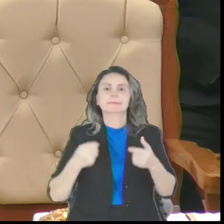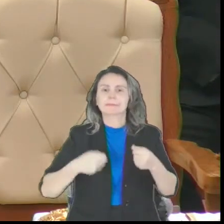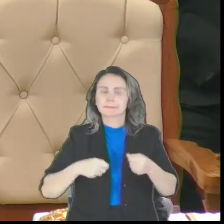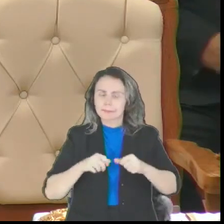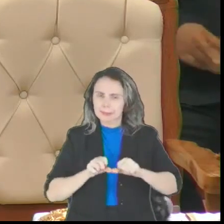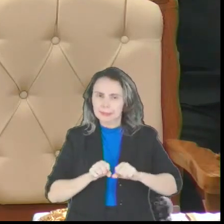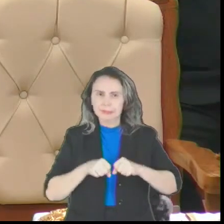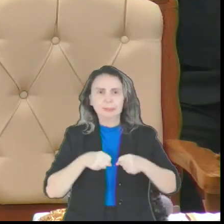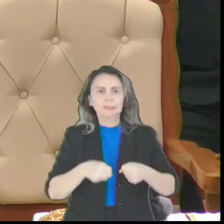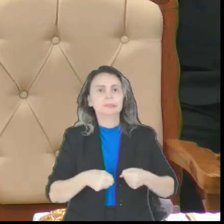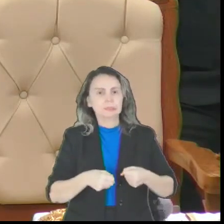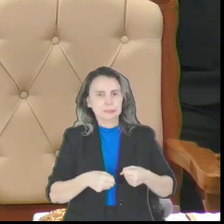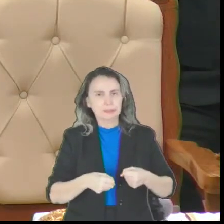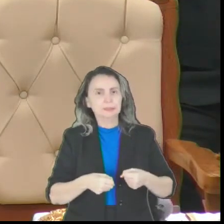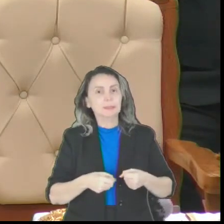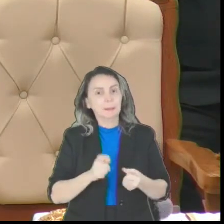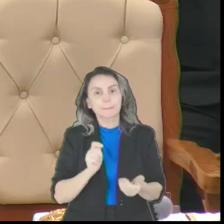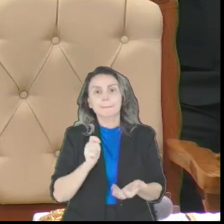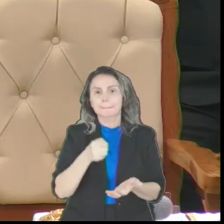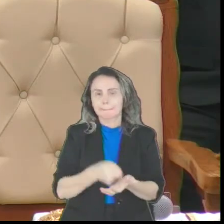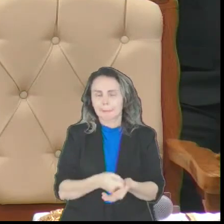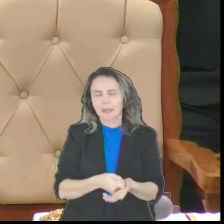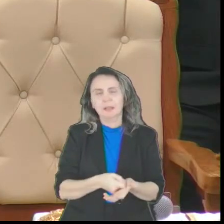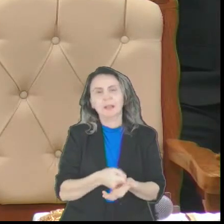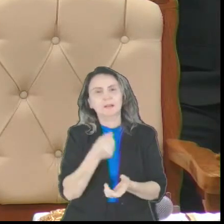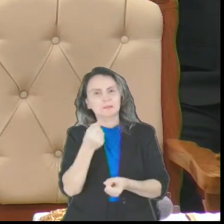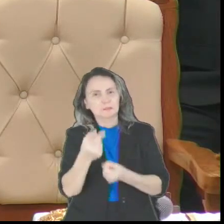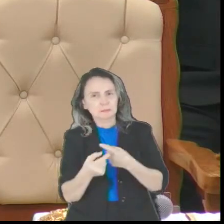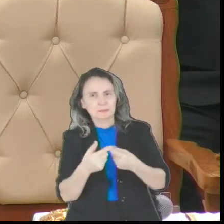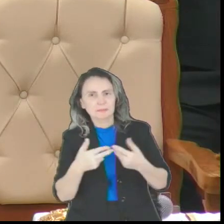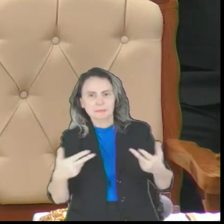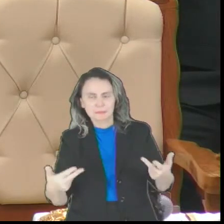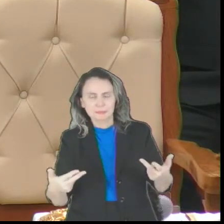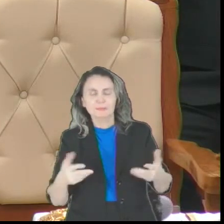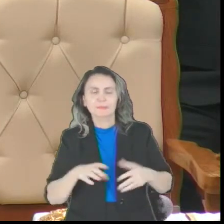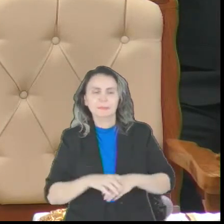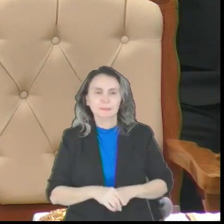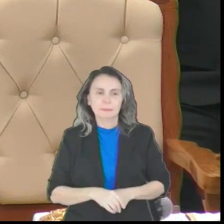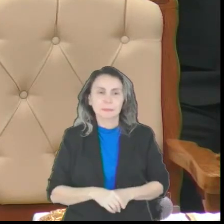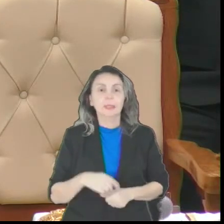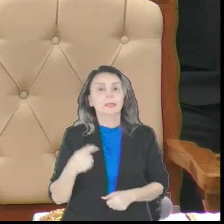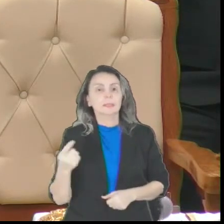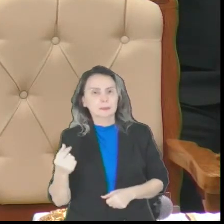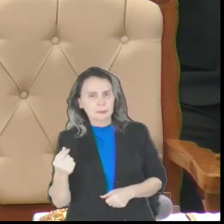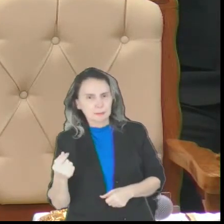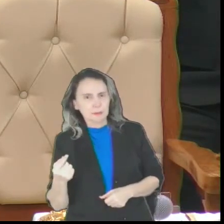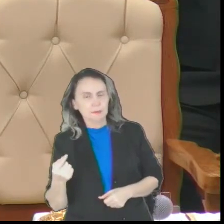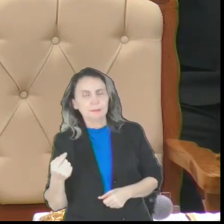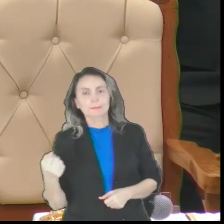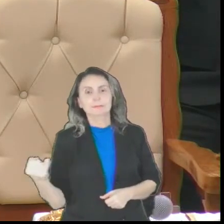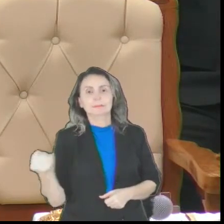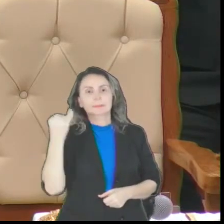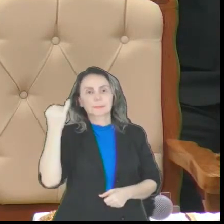O dinheiro serve para que nós possamos fazer as nossas transações comerciais.